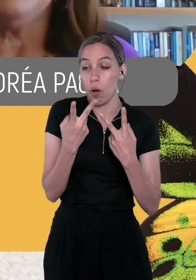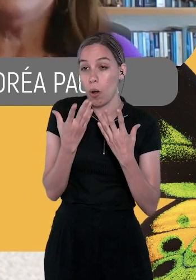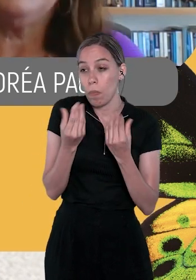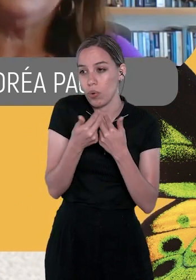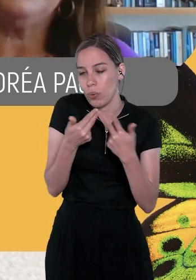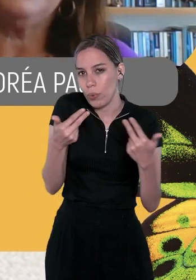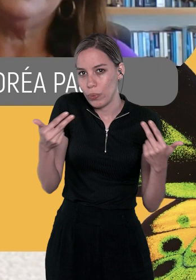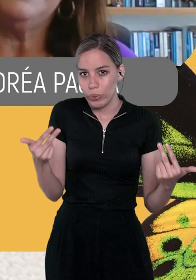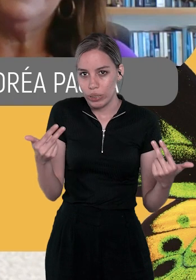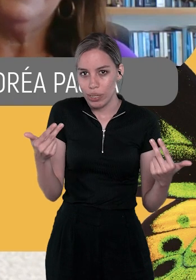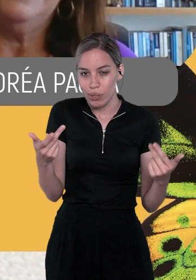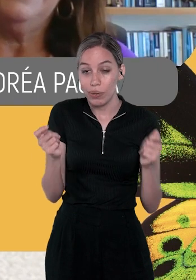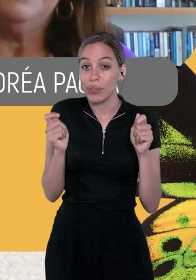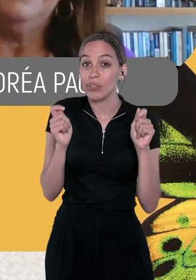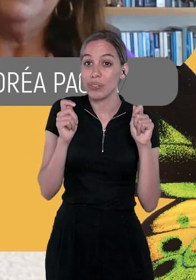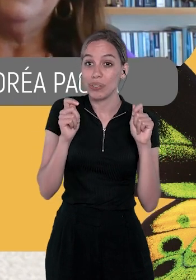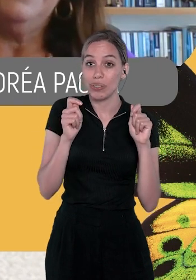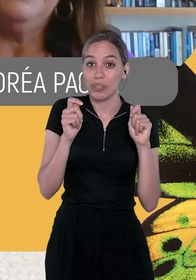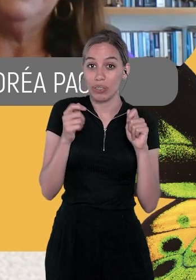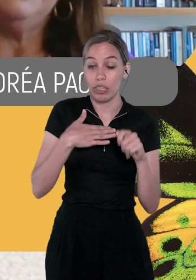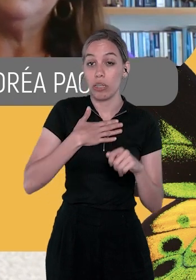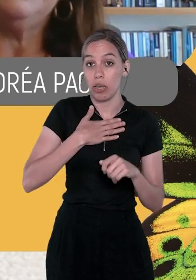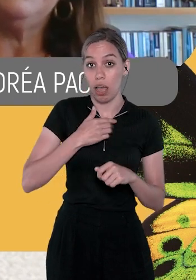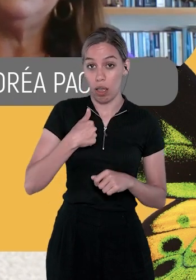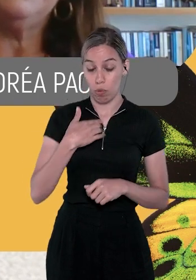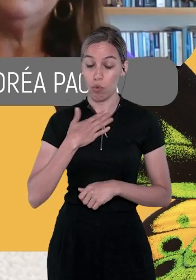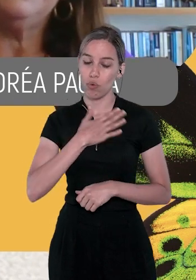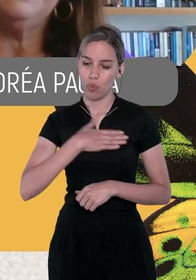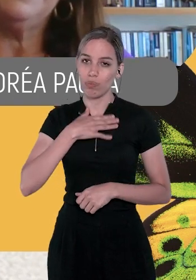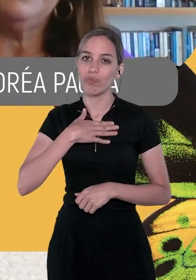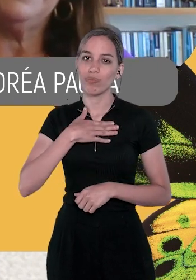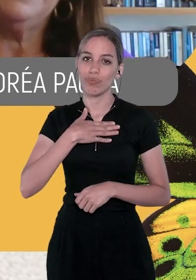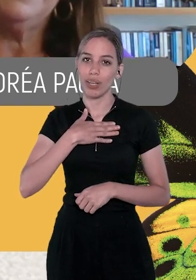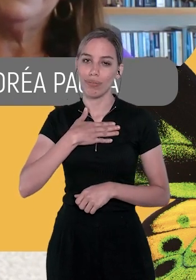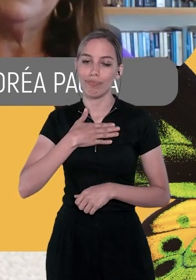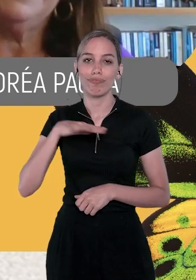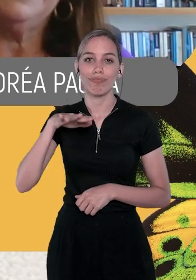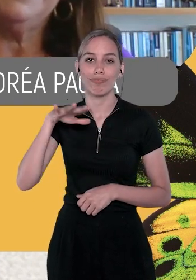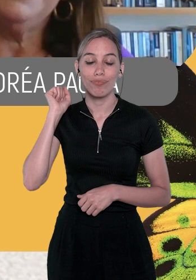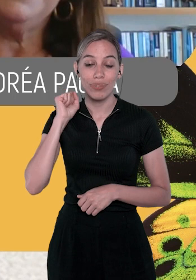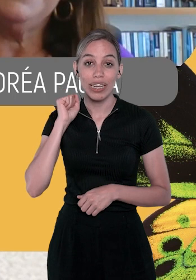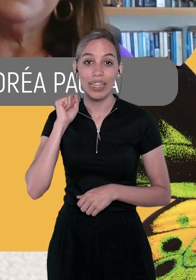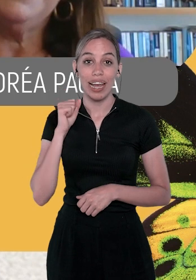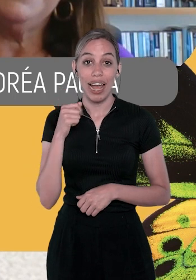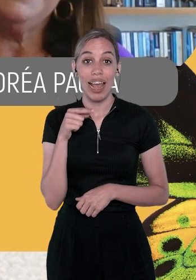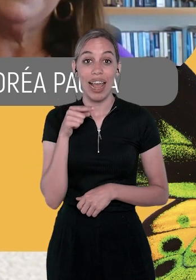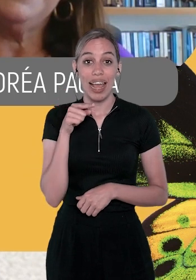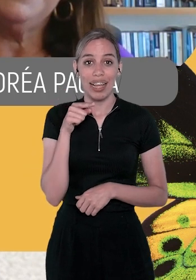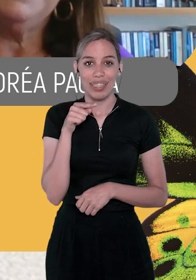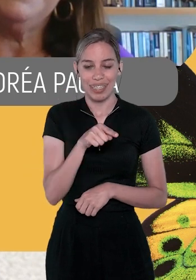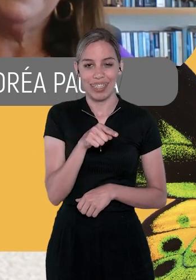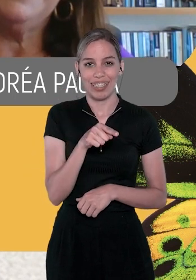que eu gostei de ouvir. E André, esse exercício